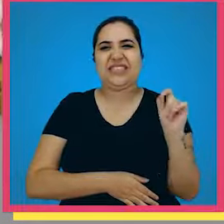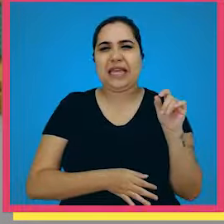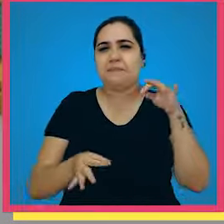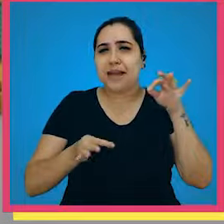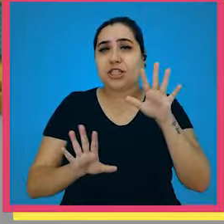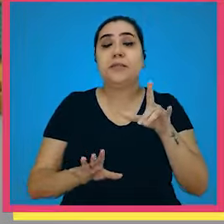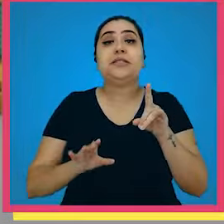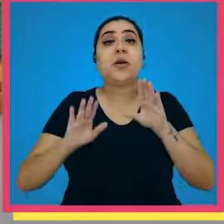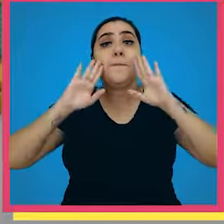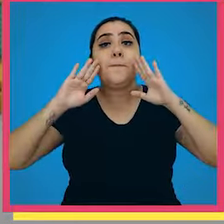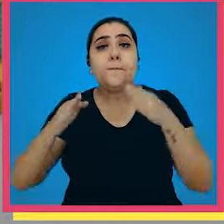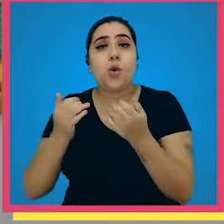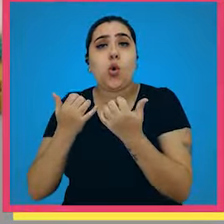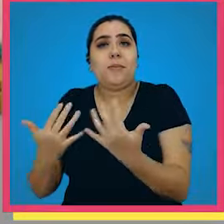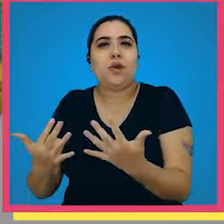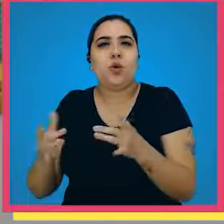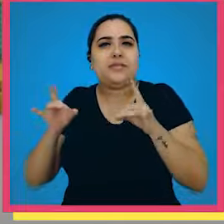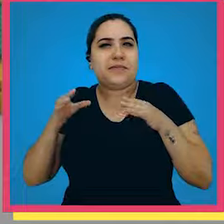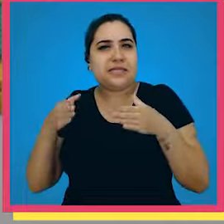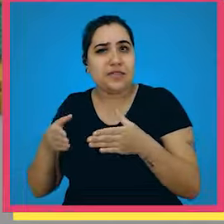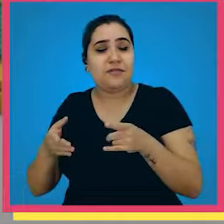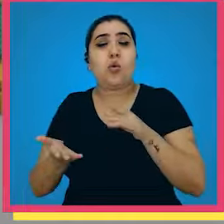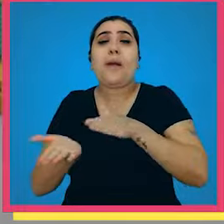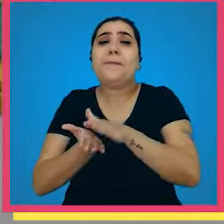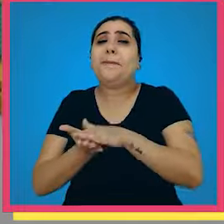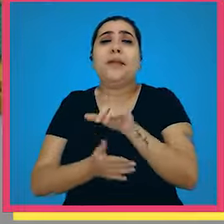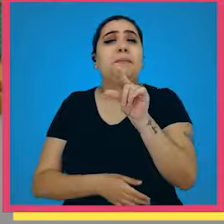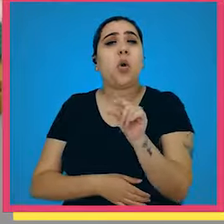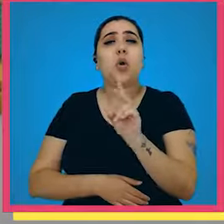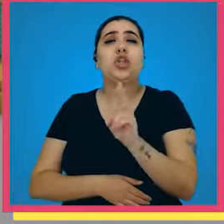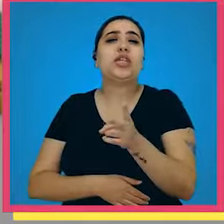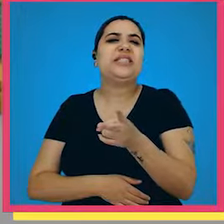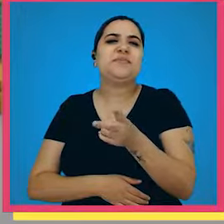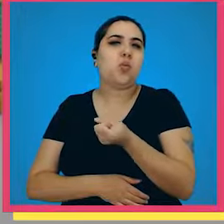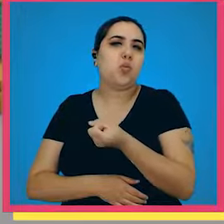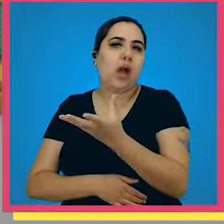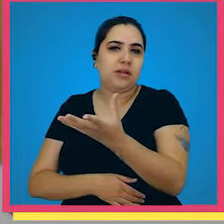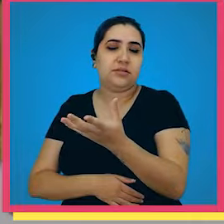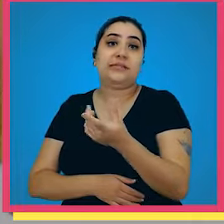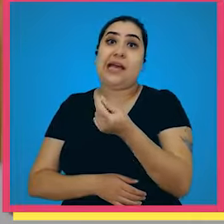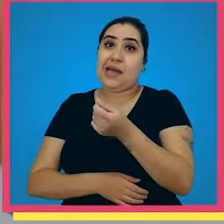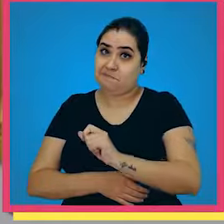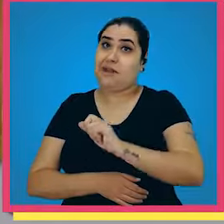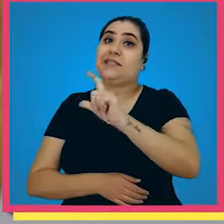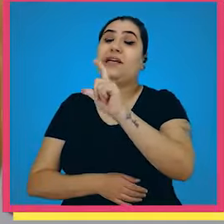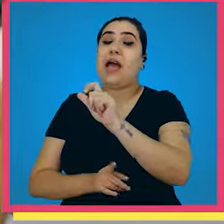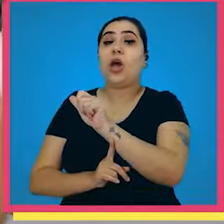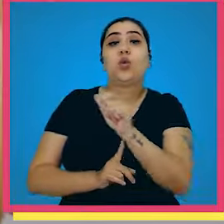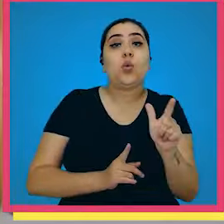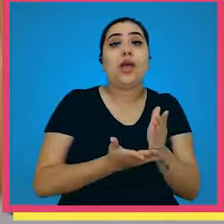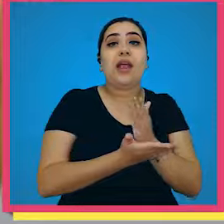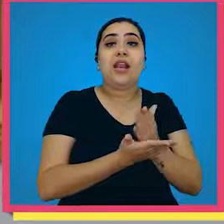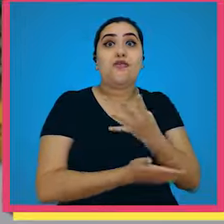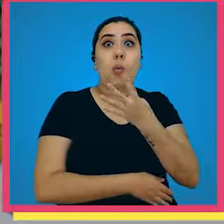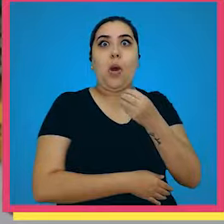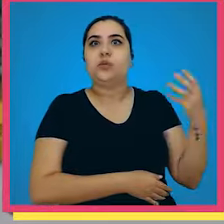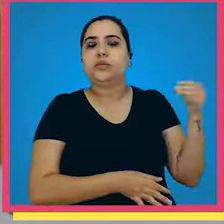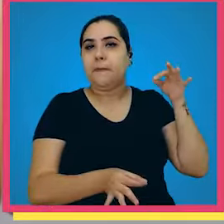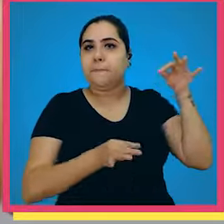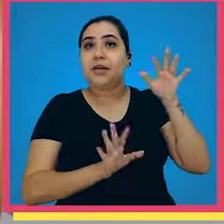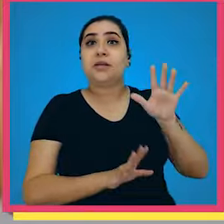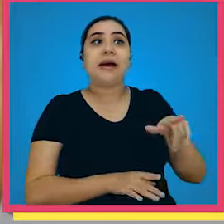100 páginas, mas ele é para um público muito específico e a gente vai fazer uma tiragem baixinha, de 2.000. Ele acaba saindo mais caro, muitas vezes, do